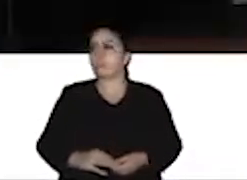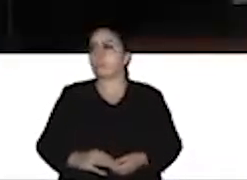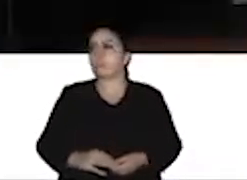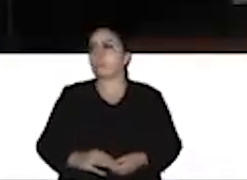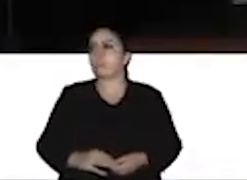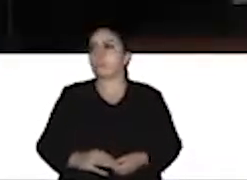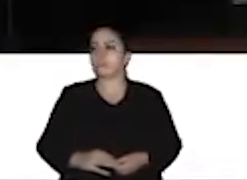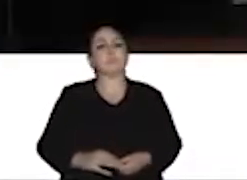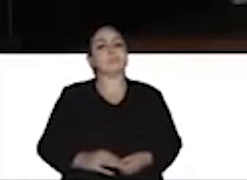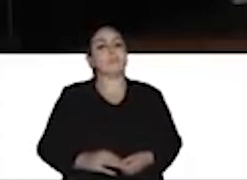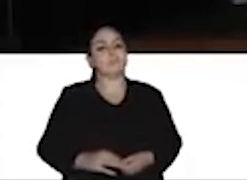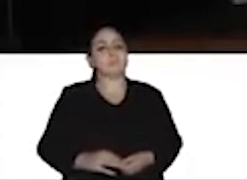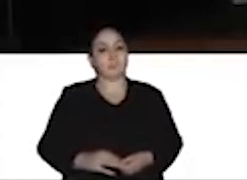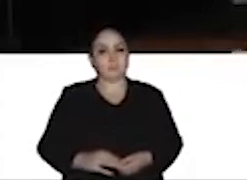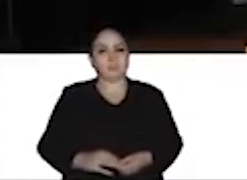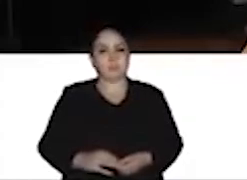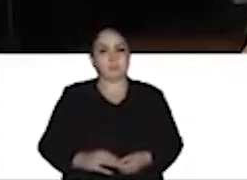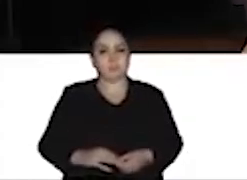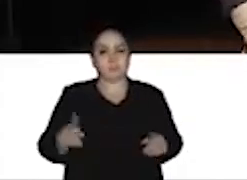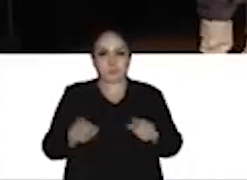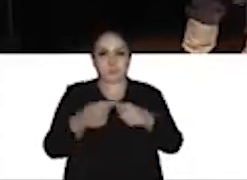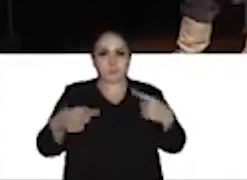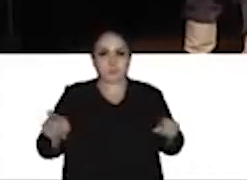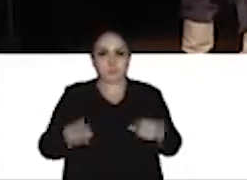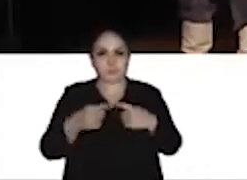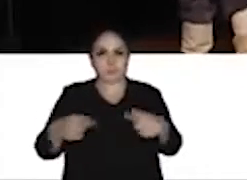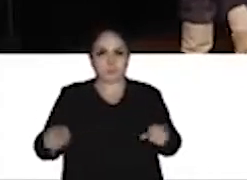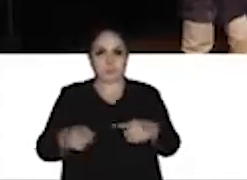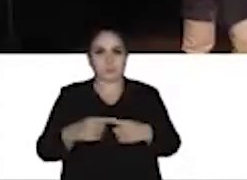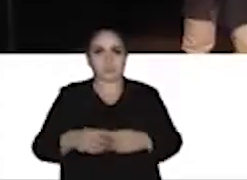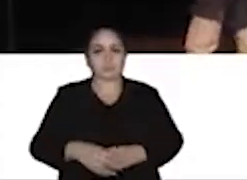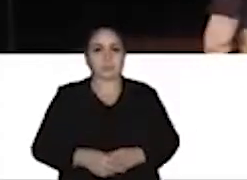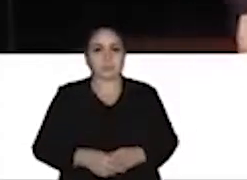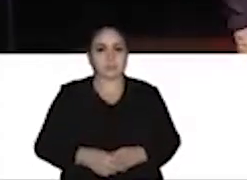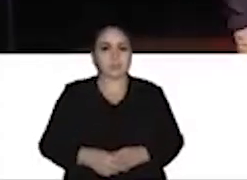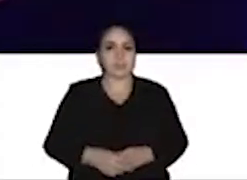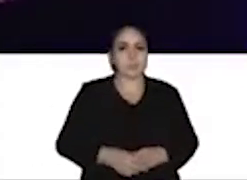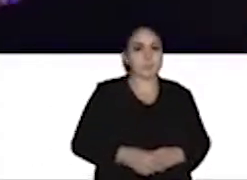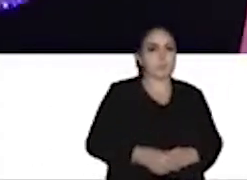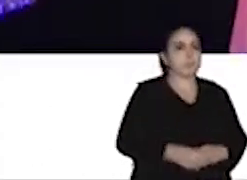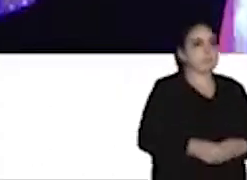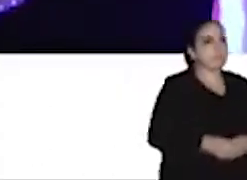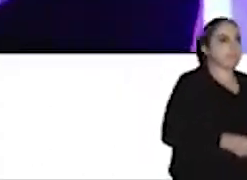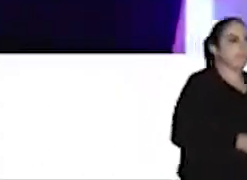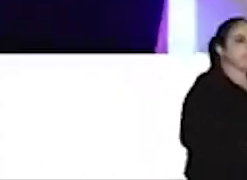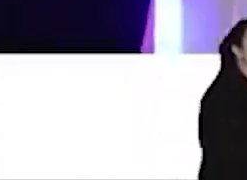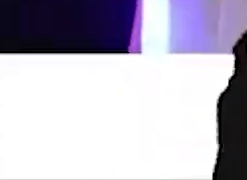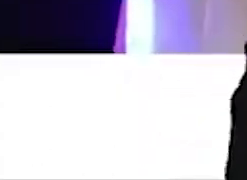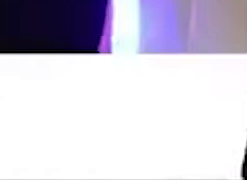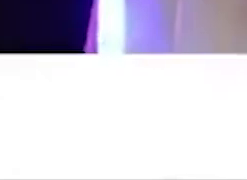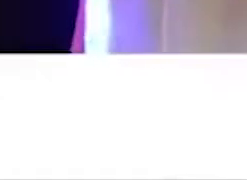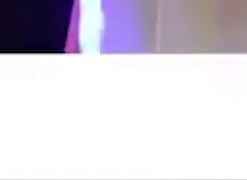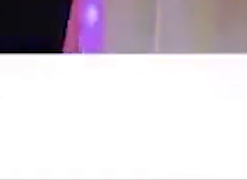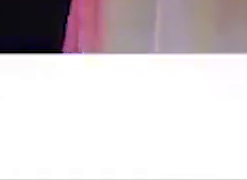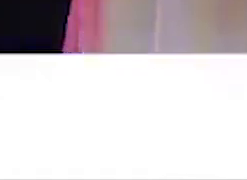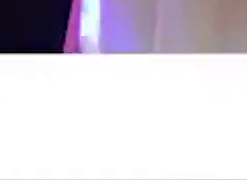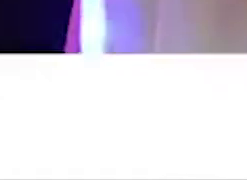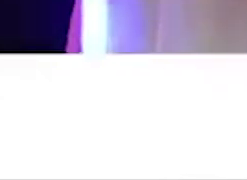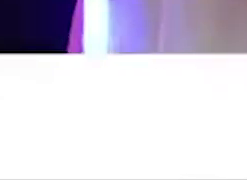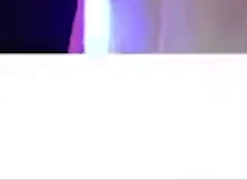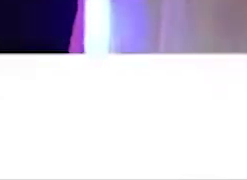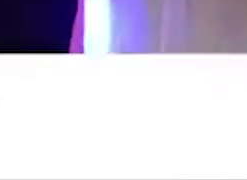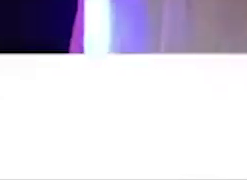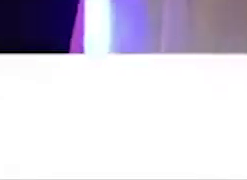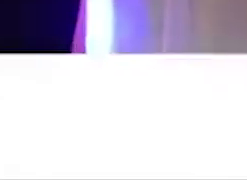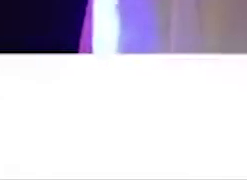Num floreio de guitarra passou a arfar a dança. Chorada que nem